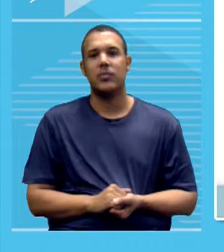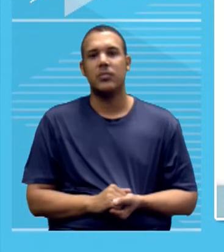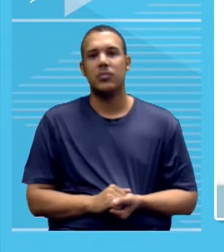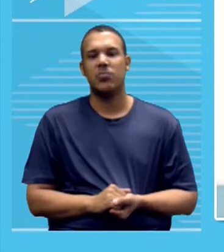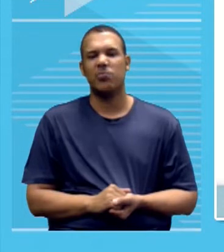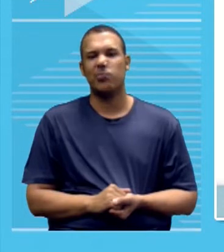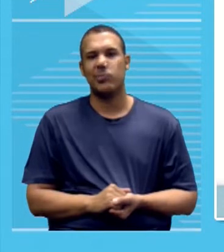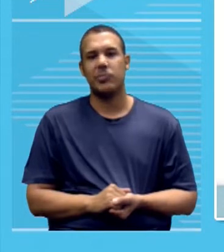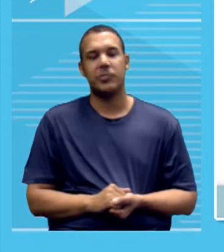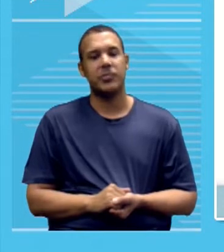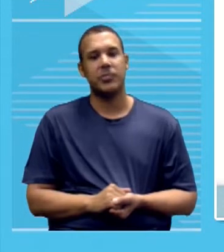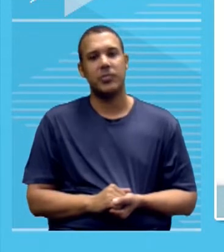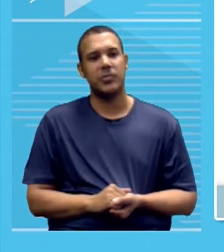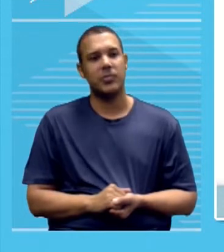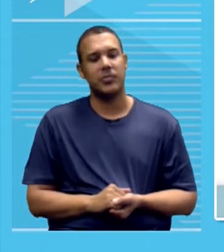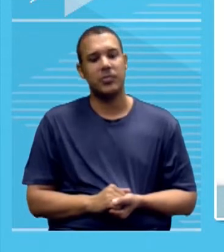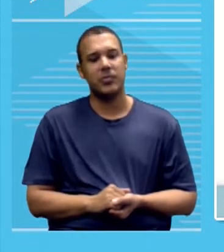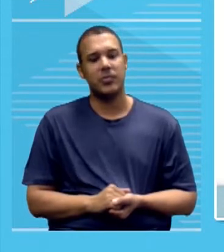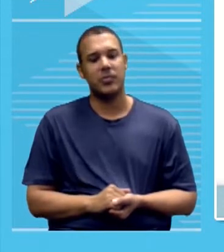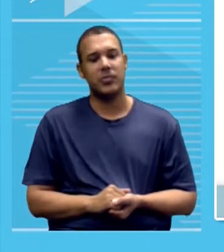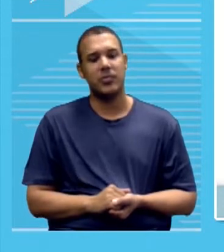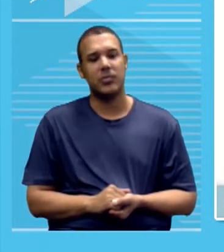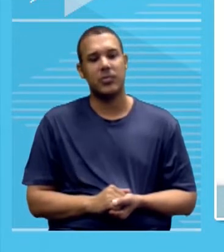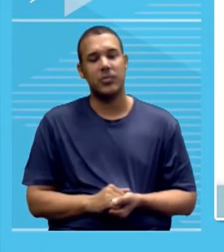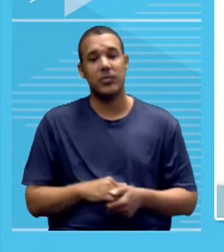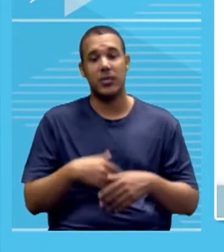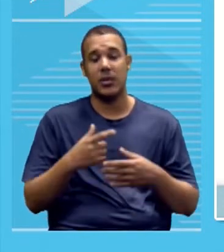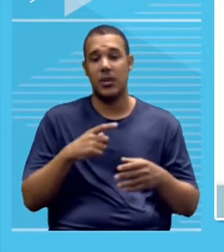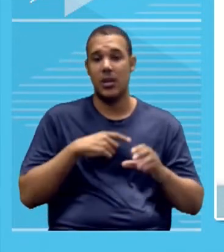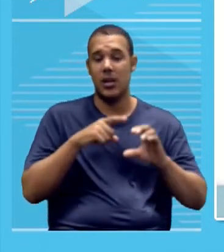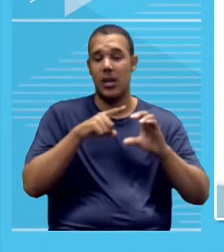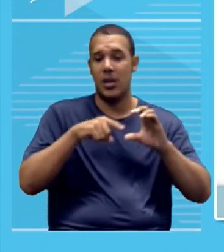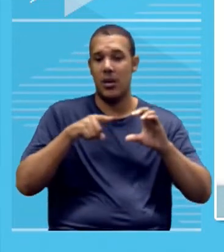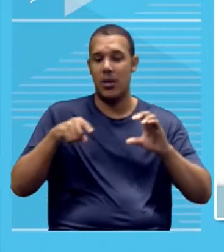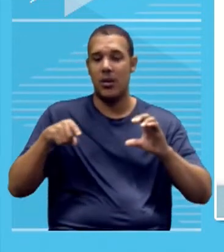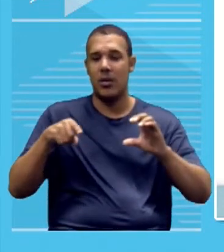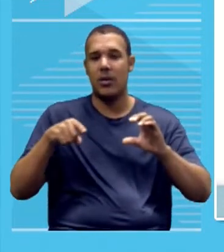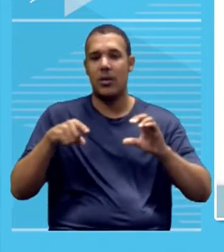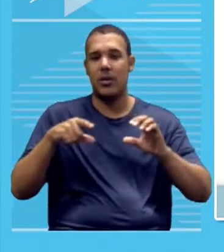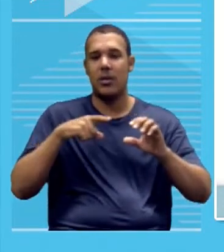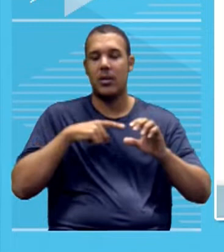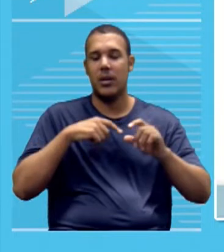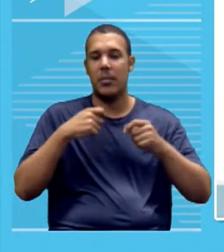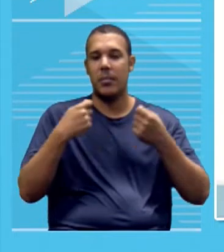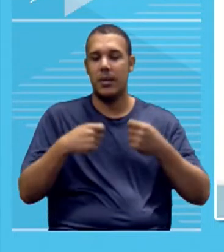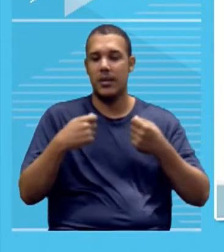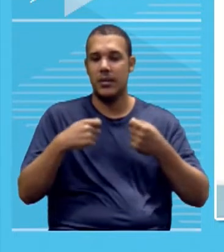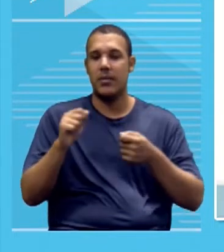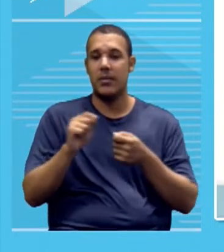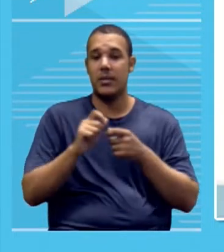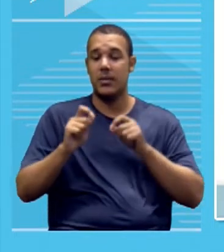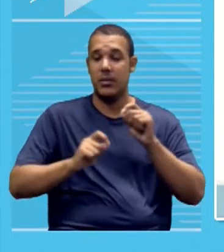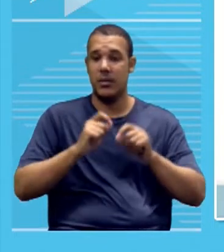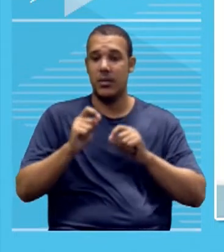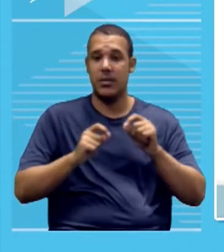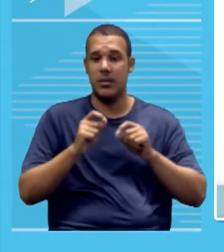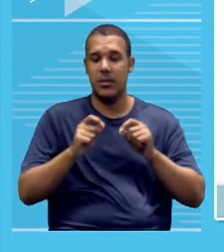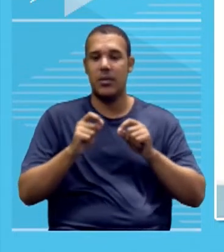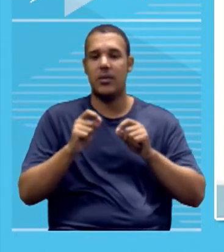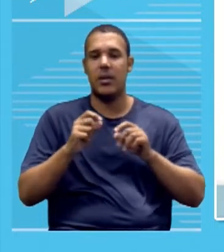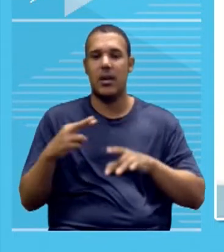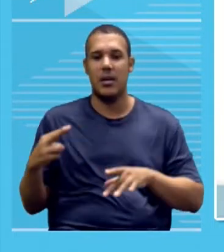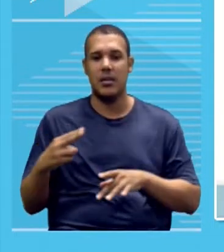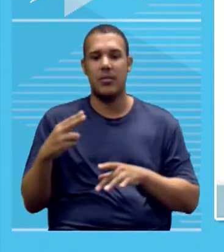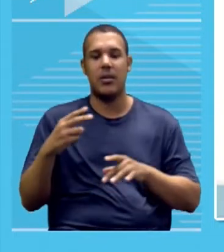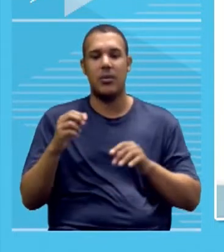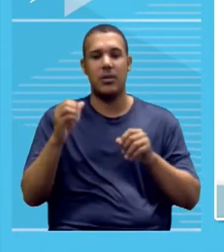sistema. Ok? Então, quando você tem uma corrente elétrica como essa, você tem que pegar e aplicar esse valor direto